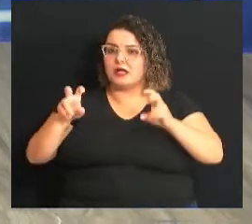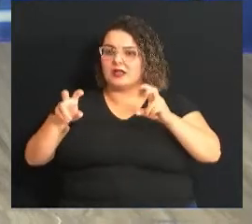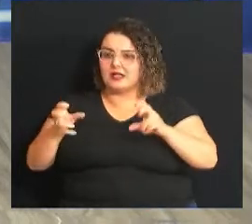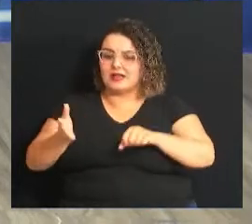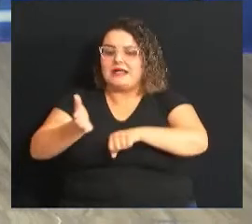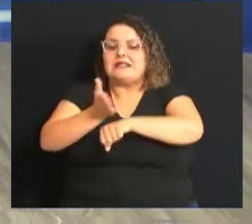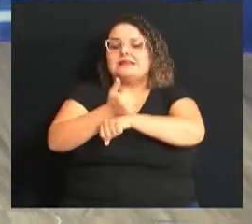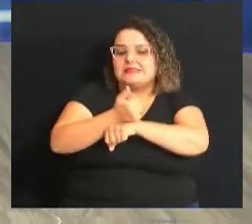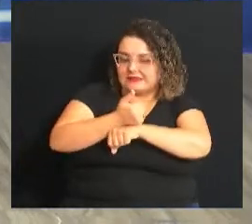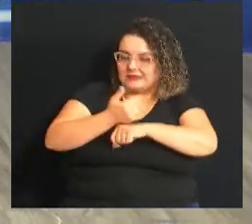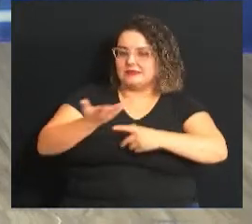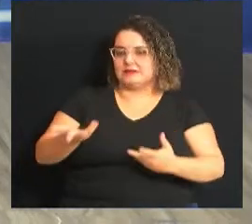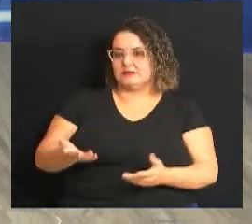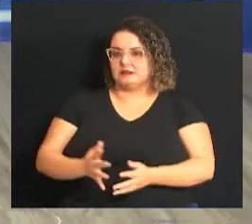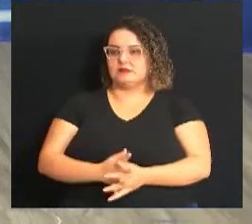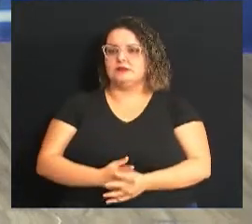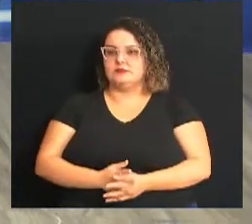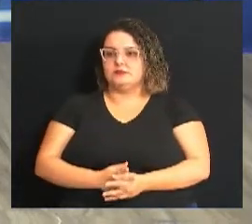adiantadas?